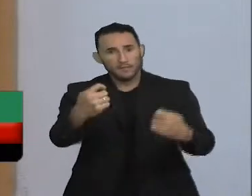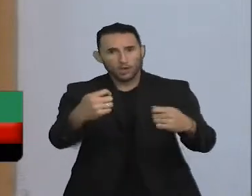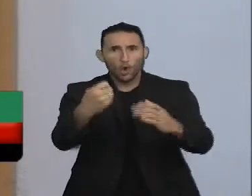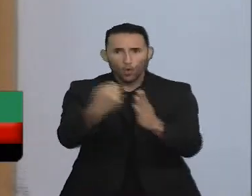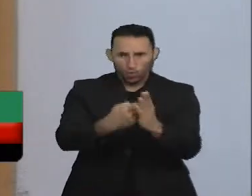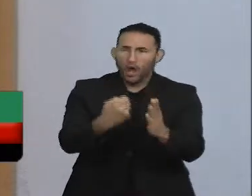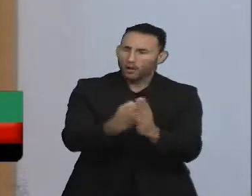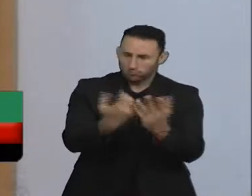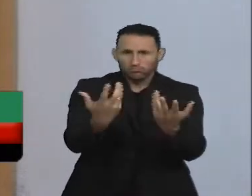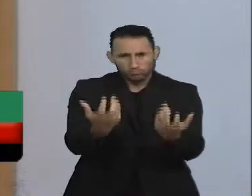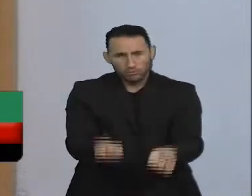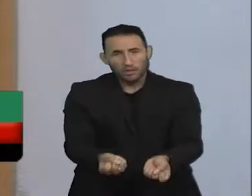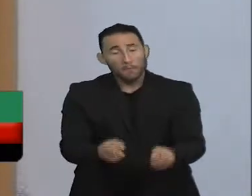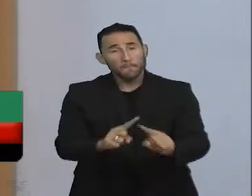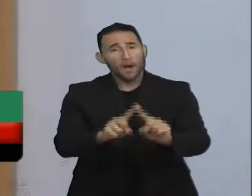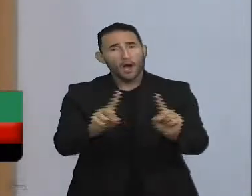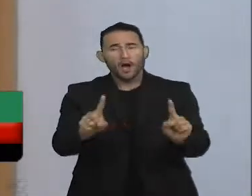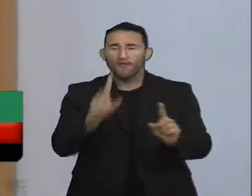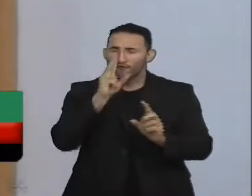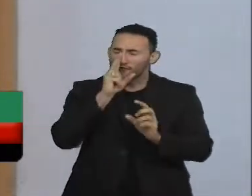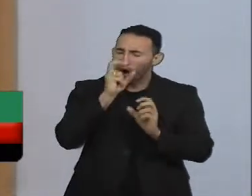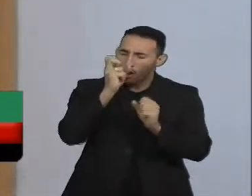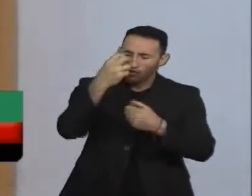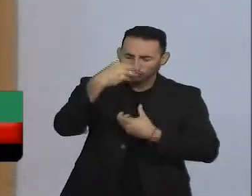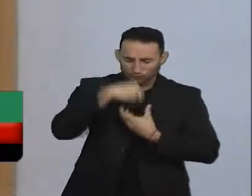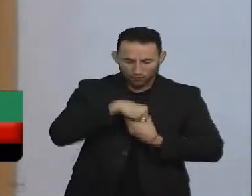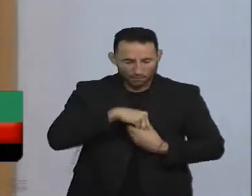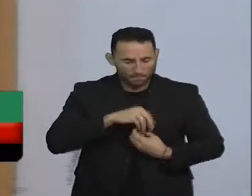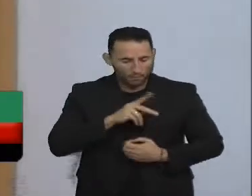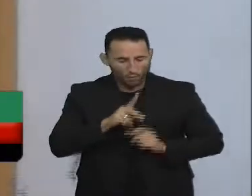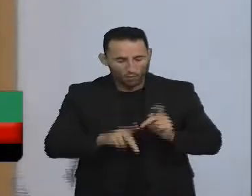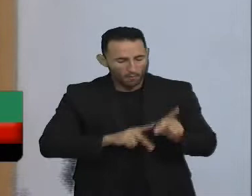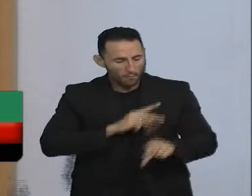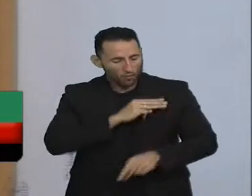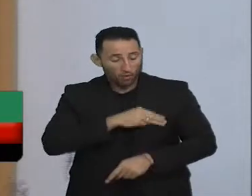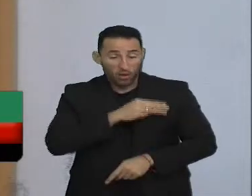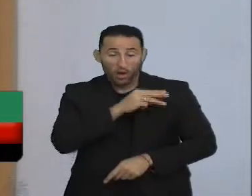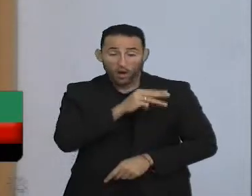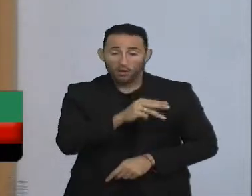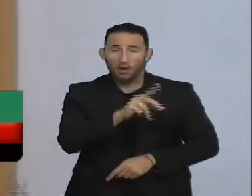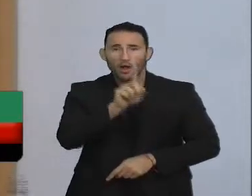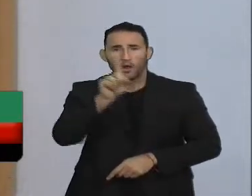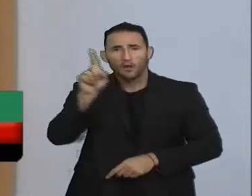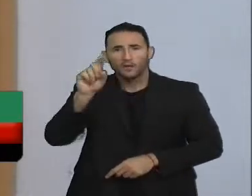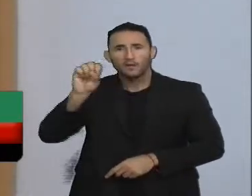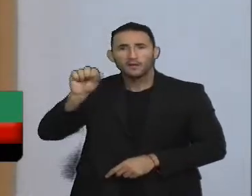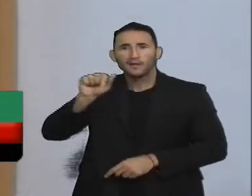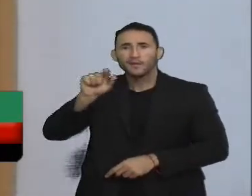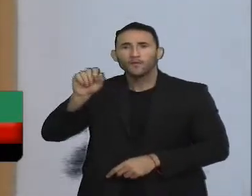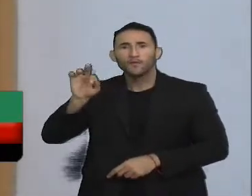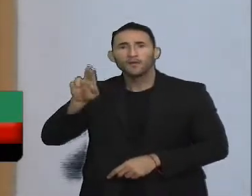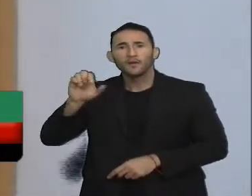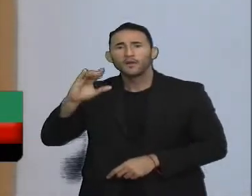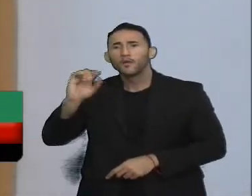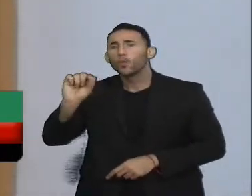também. E uma coisa muito forte que os missionários de Francisco trazem consigo é a força e a vontade de lutar. Bom,